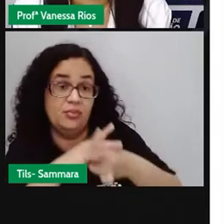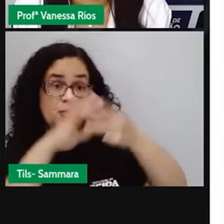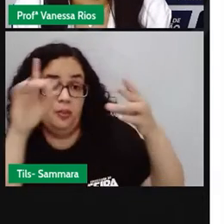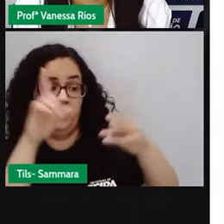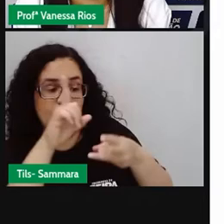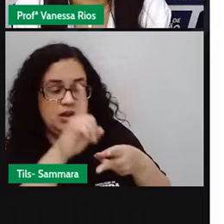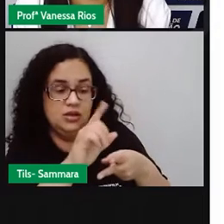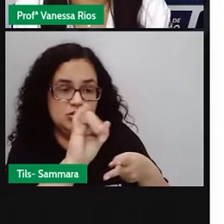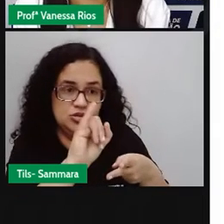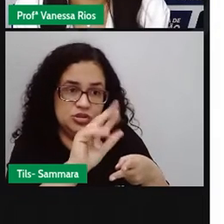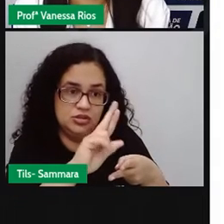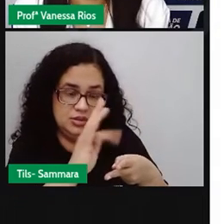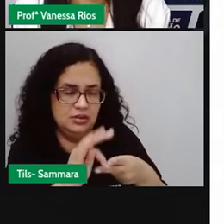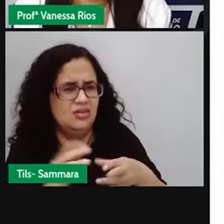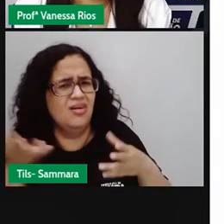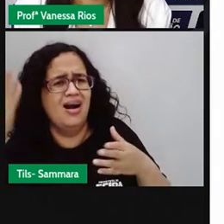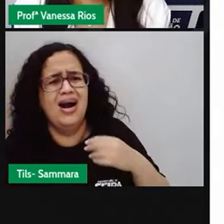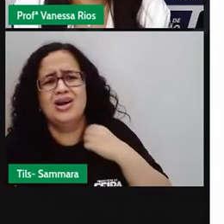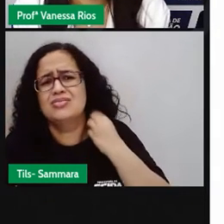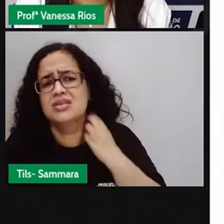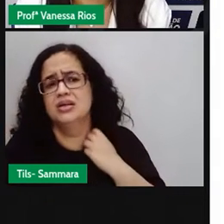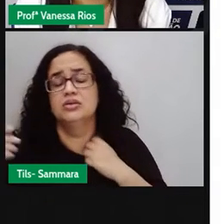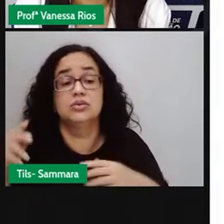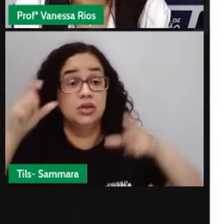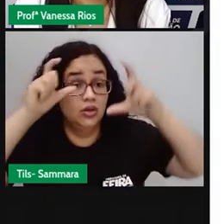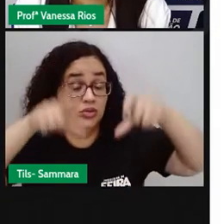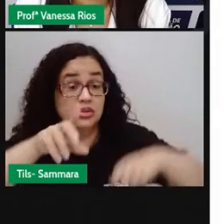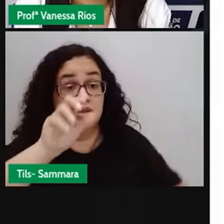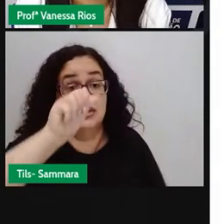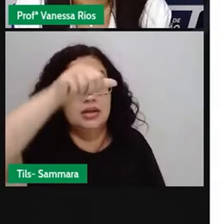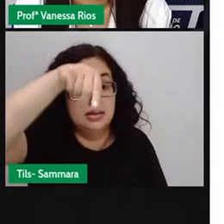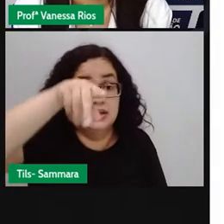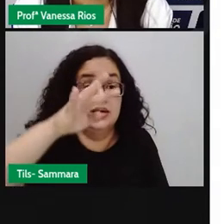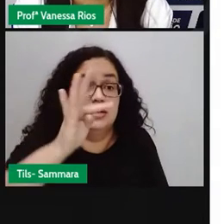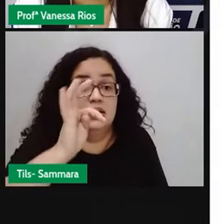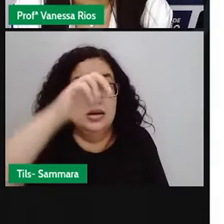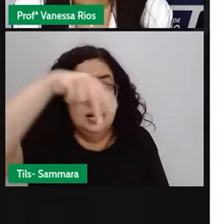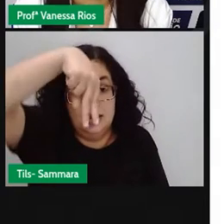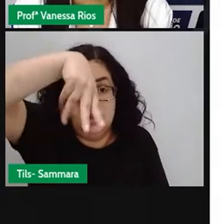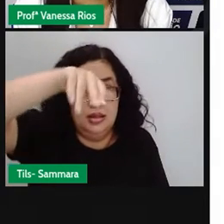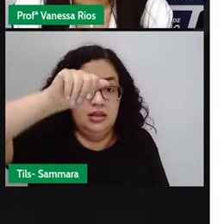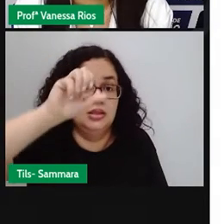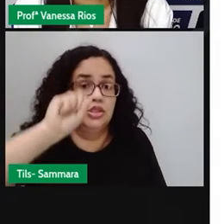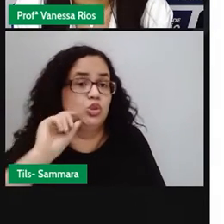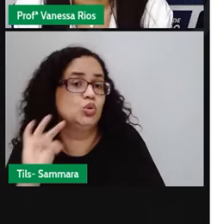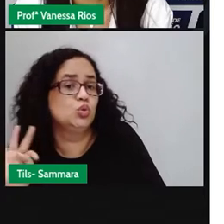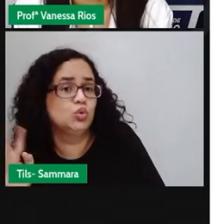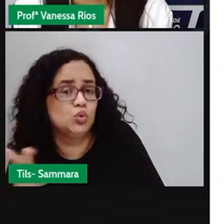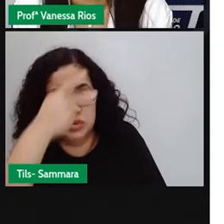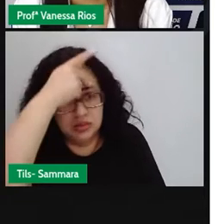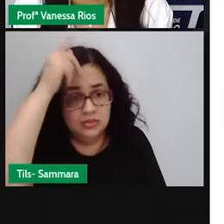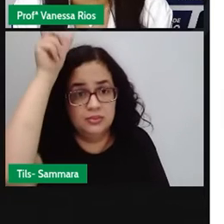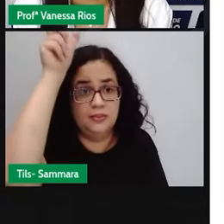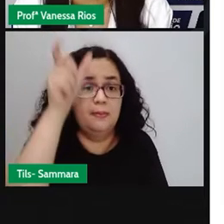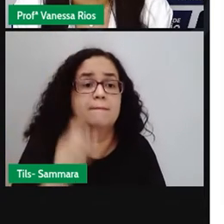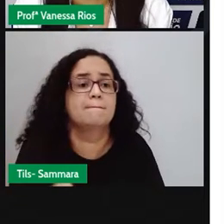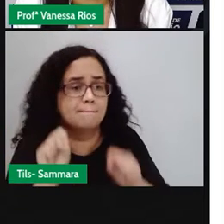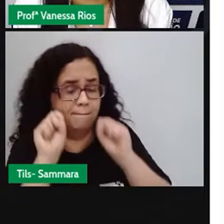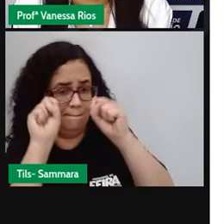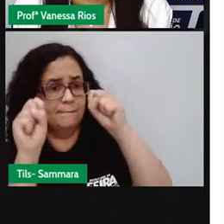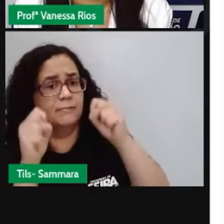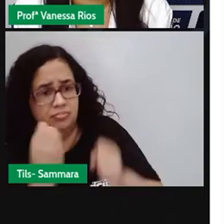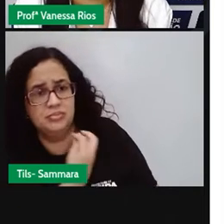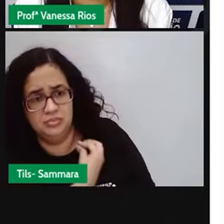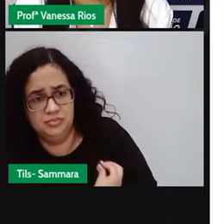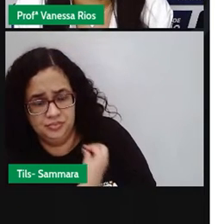em Atenas, então, aí há muitos anos atrás, no período clássico, e dela todos os cidadãos